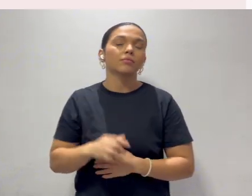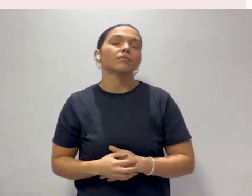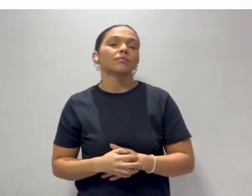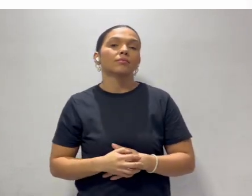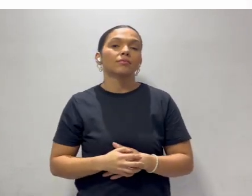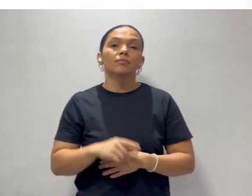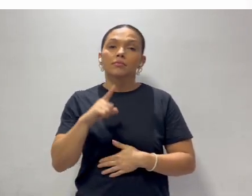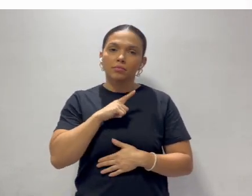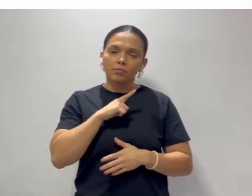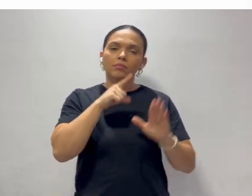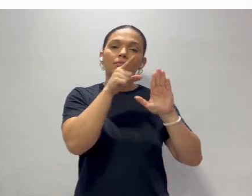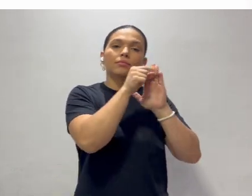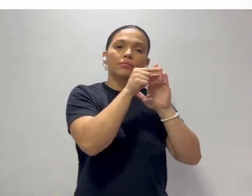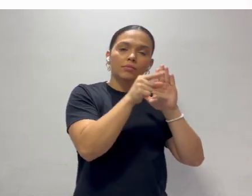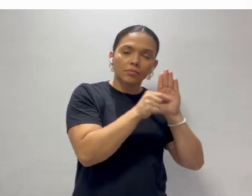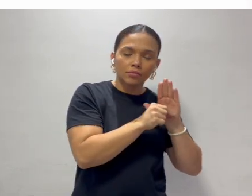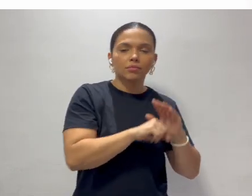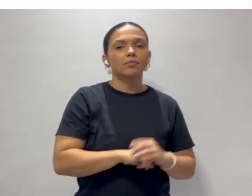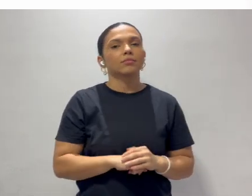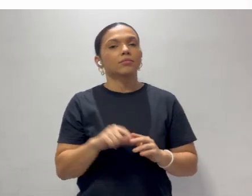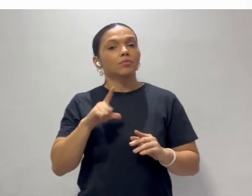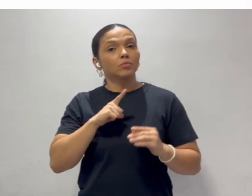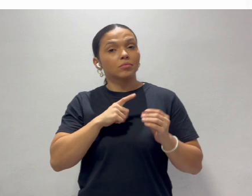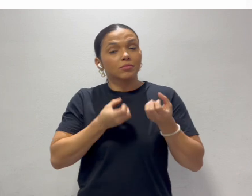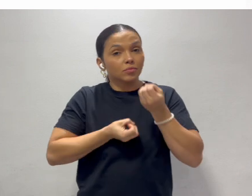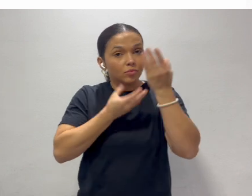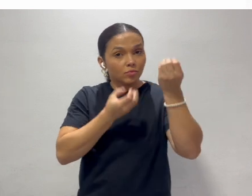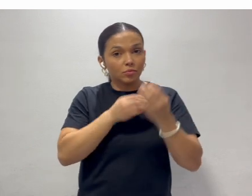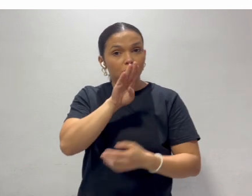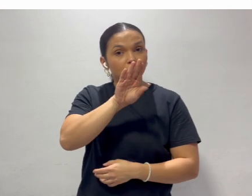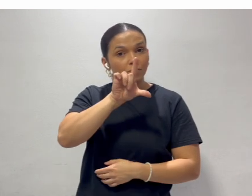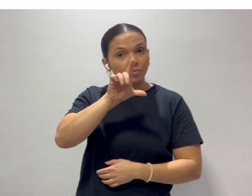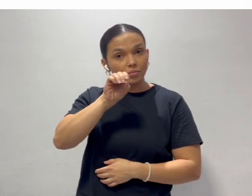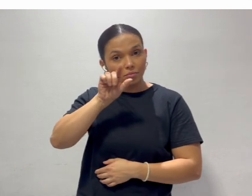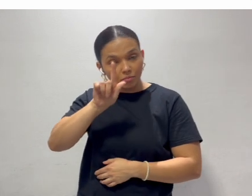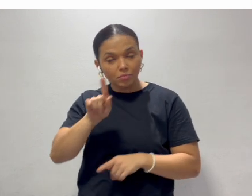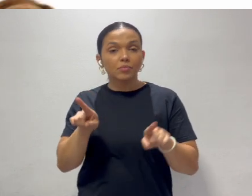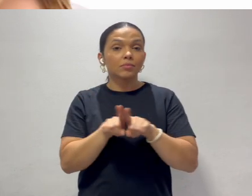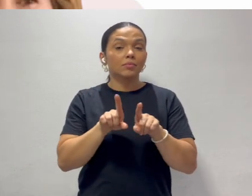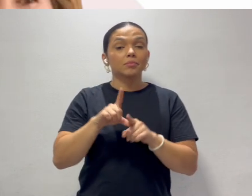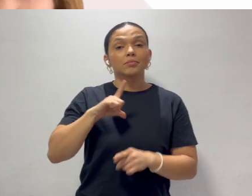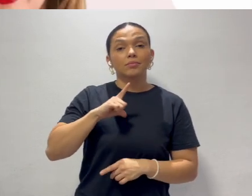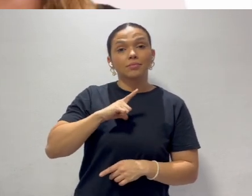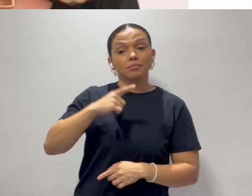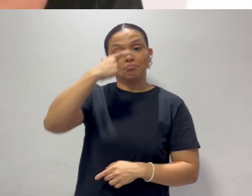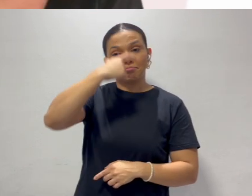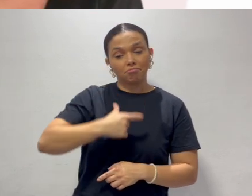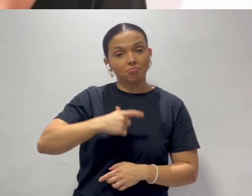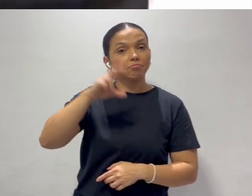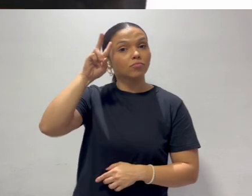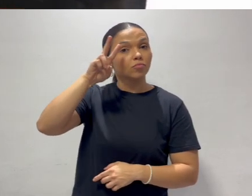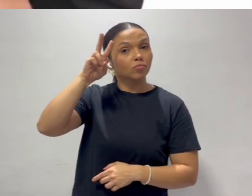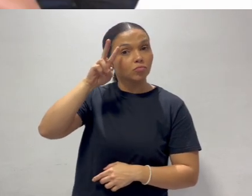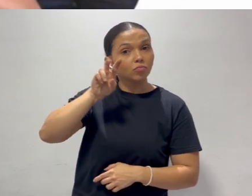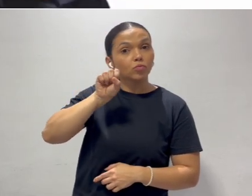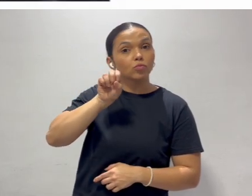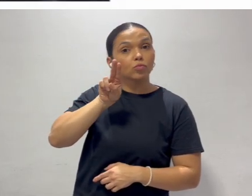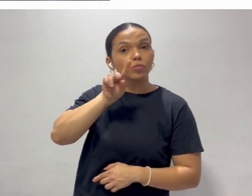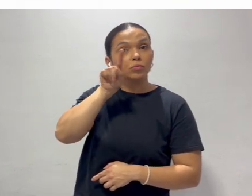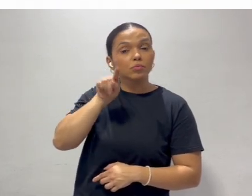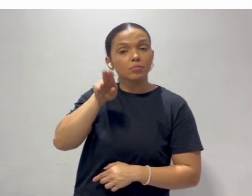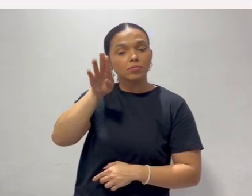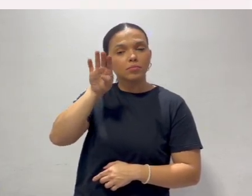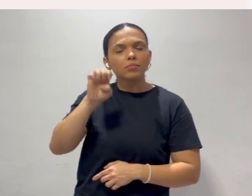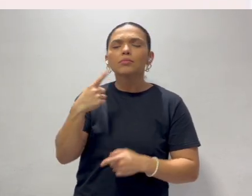interessante o site, tem alguns artigos, tem o meu blog, tem a história, tem a minha história, quem é Suzane Maia,